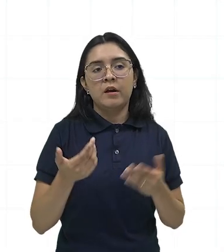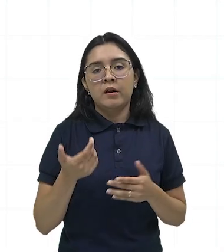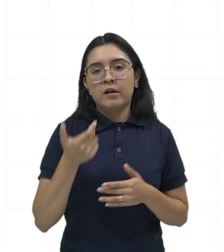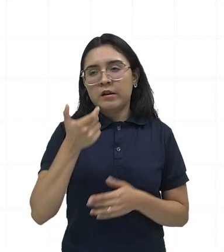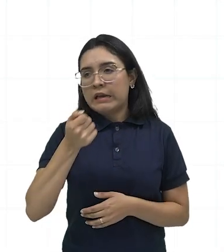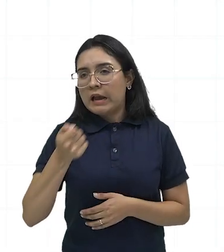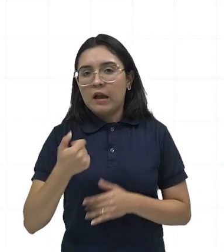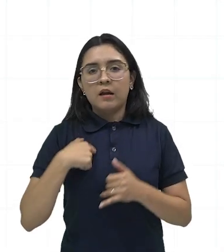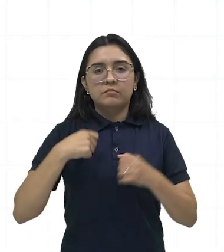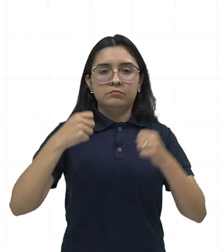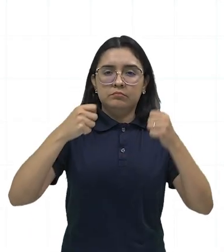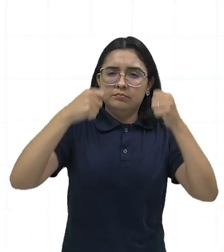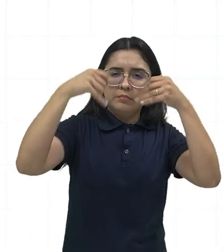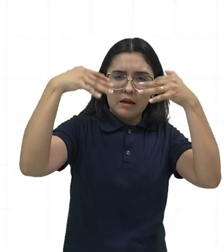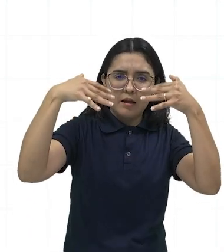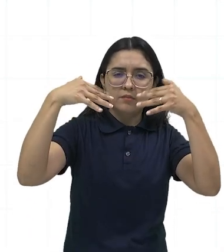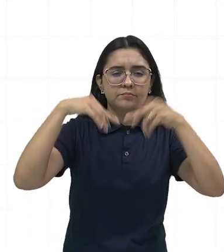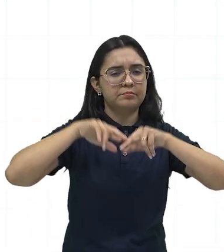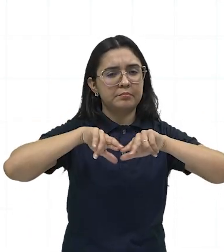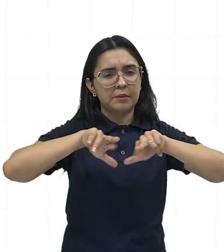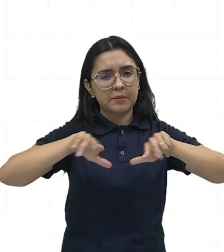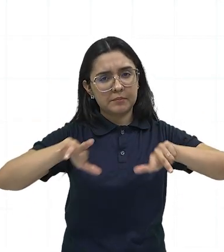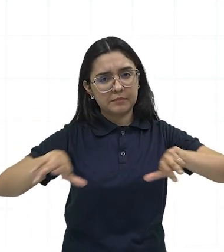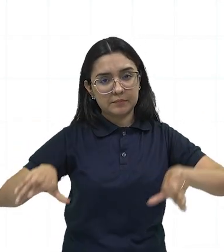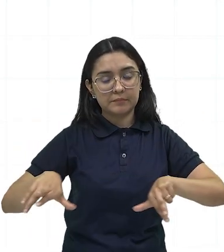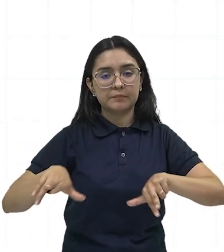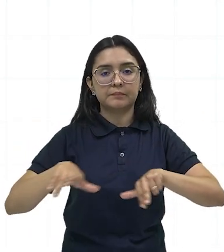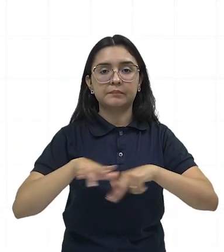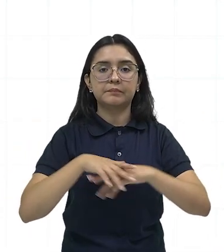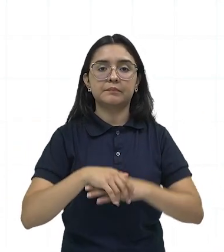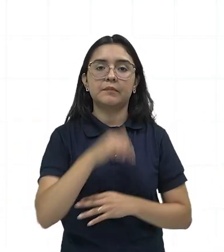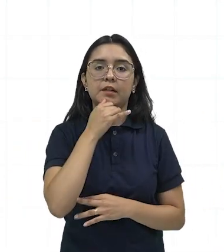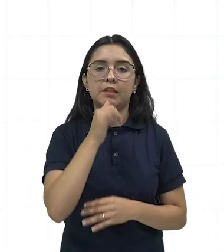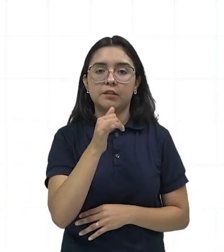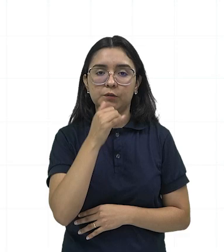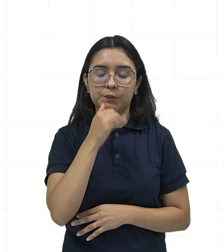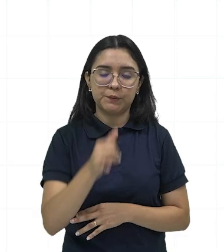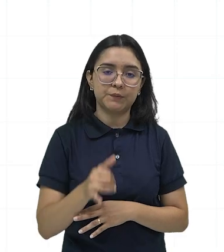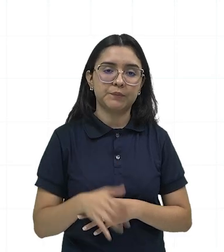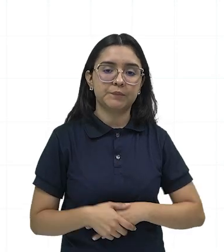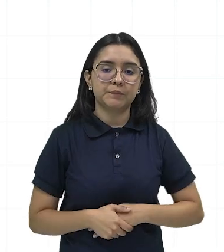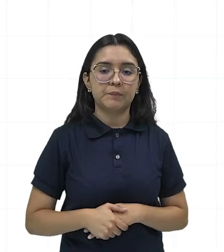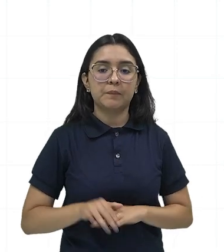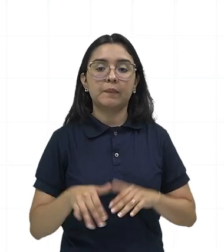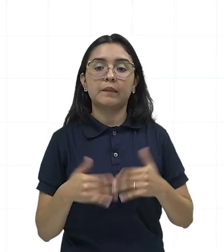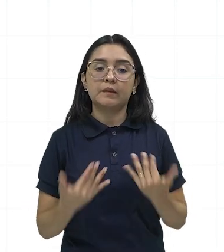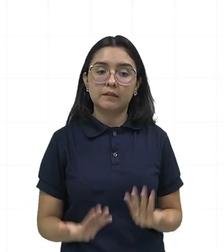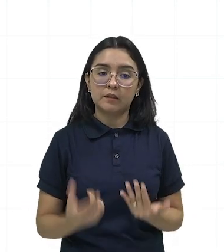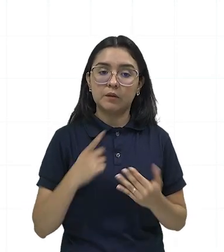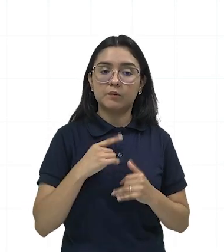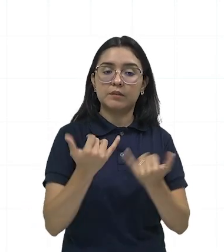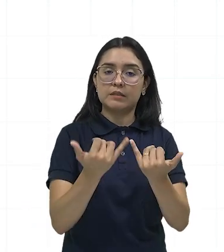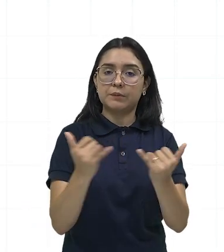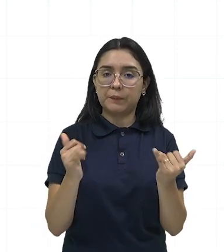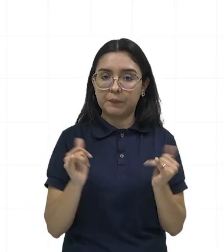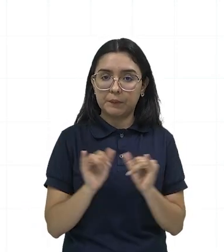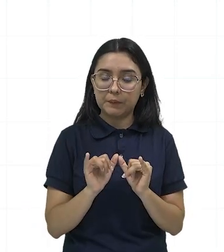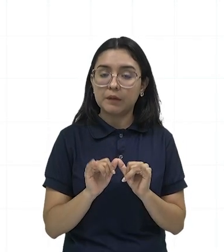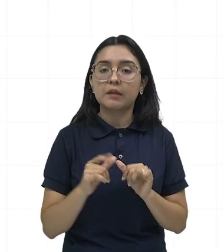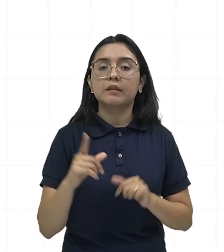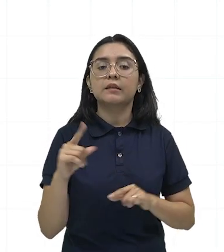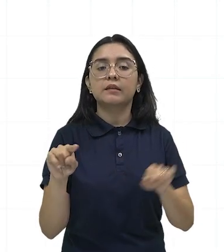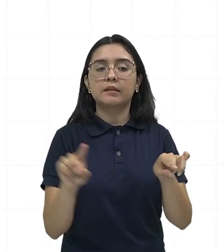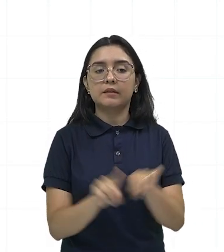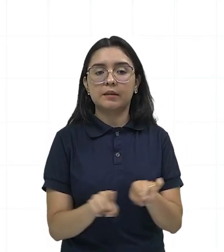ligar aí os dispositivos elétricos e eletrônicos, né? Os circuitos elétricos,